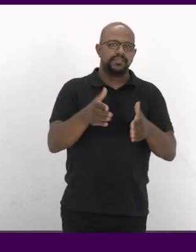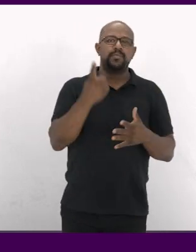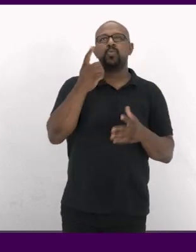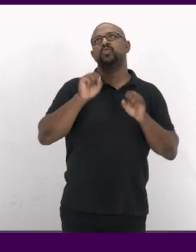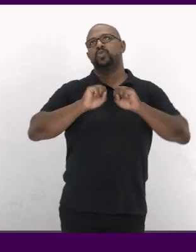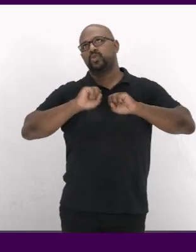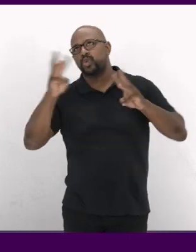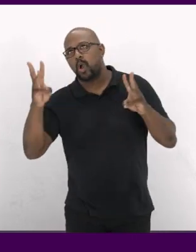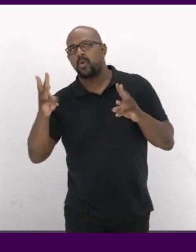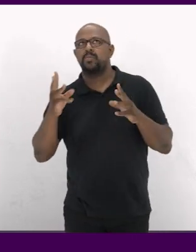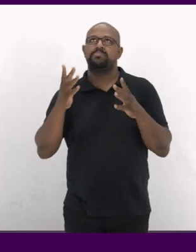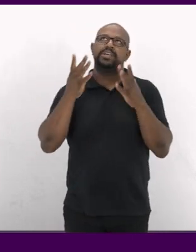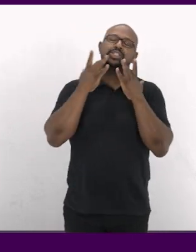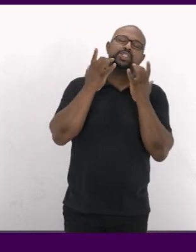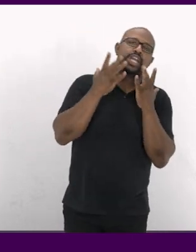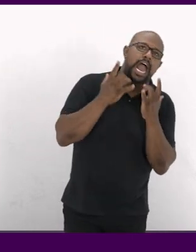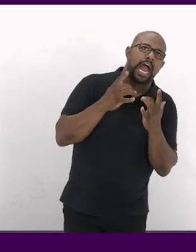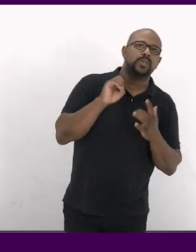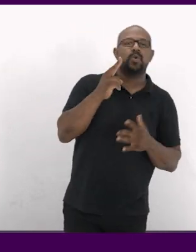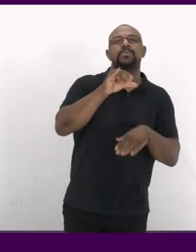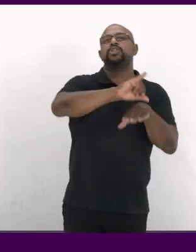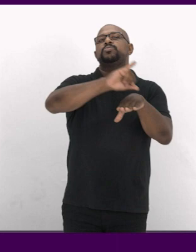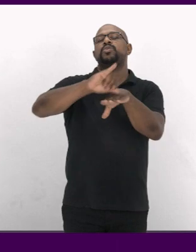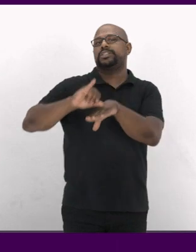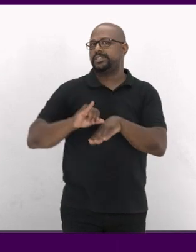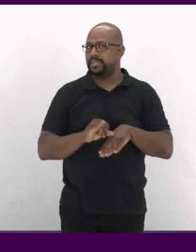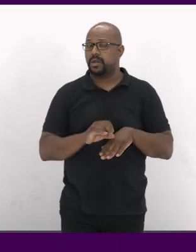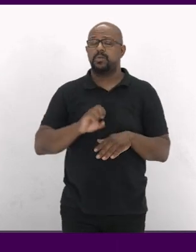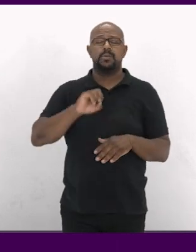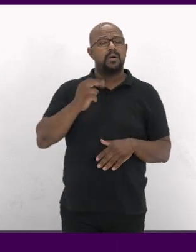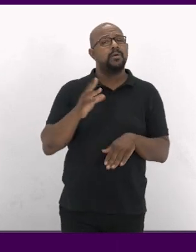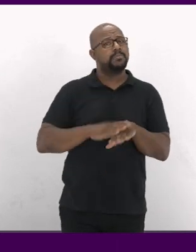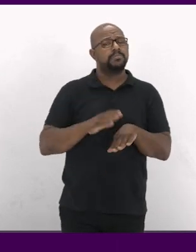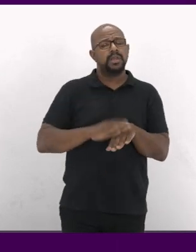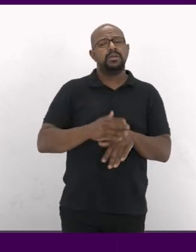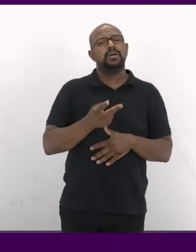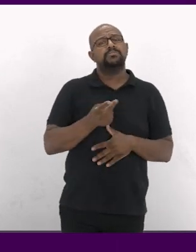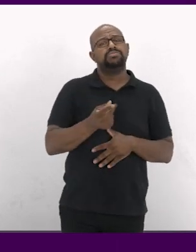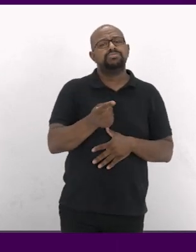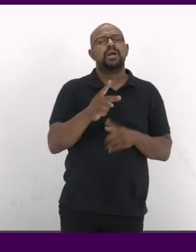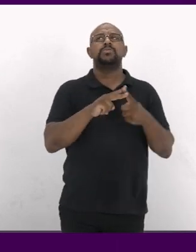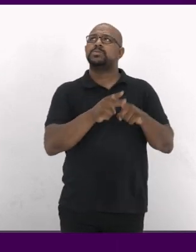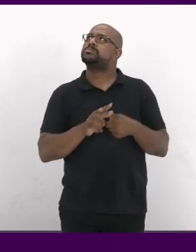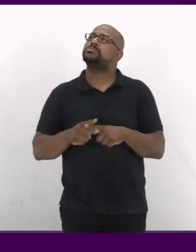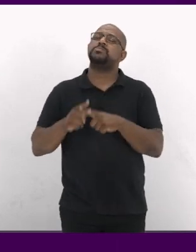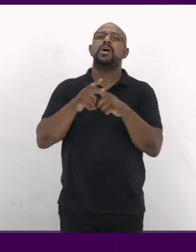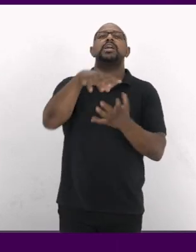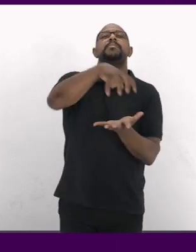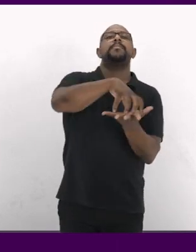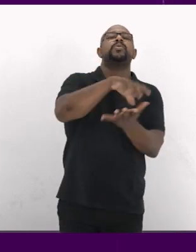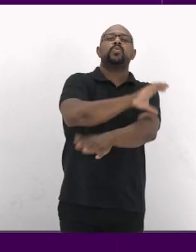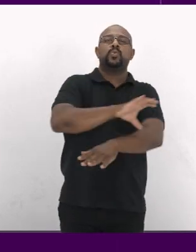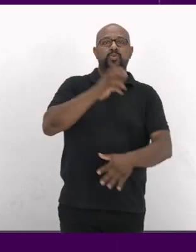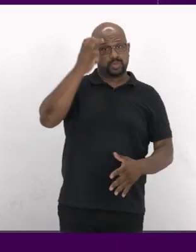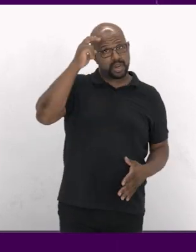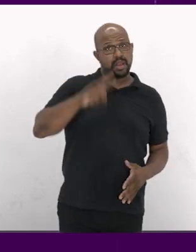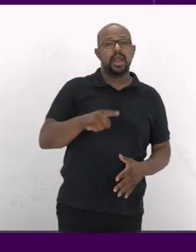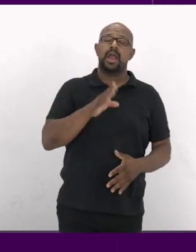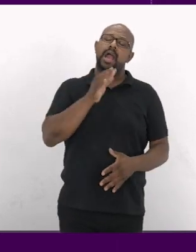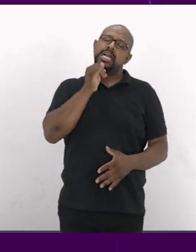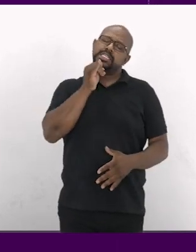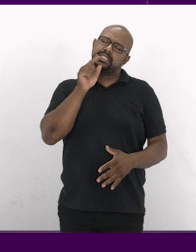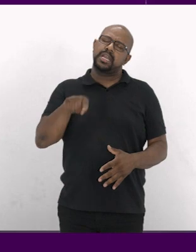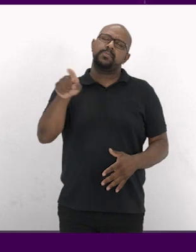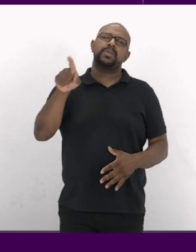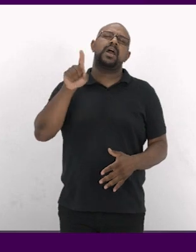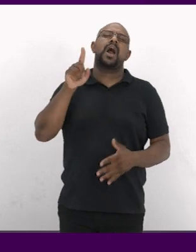por exemplo, para um show, para uma peça de teatro ou para uma exposição, ou para a própria manutenção do equipamento cultural. Um exemplo disso é o